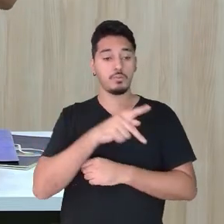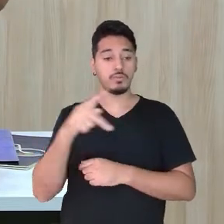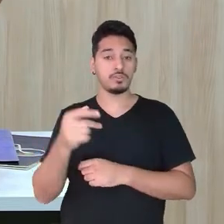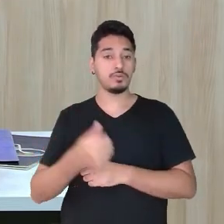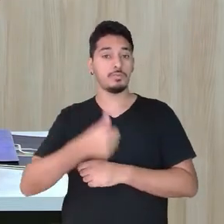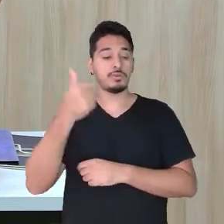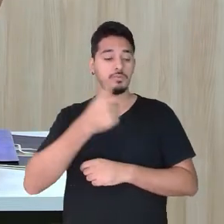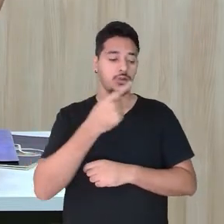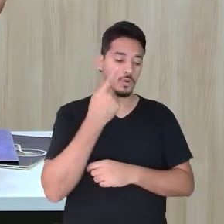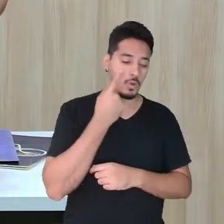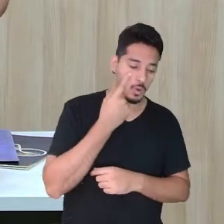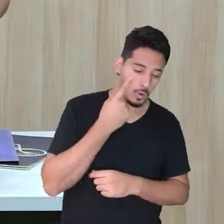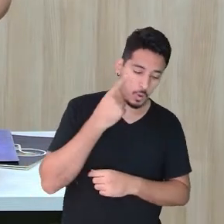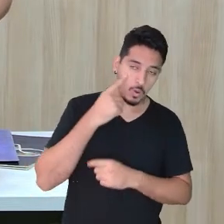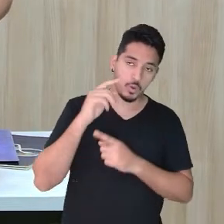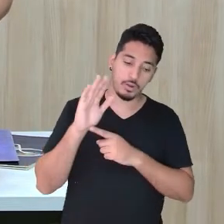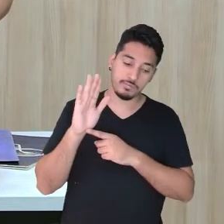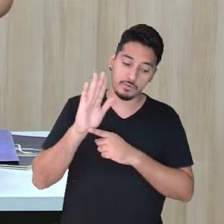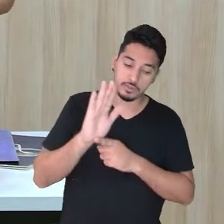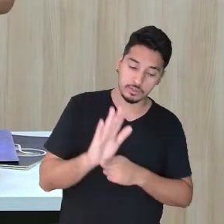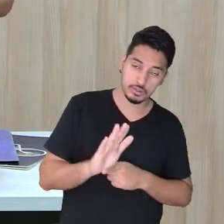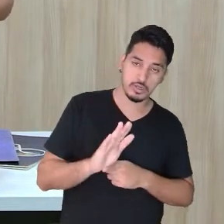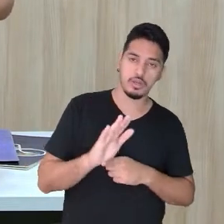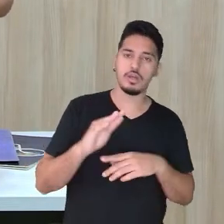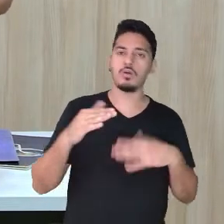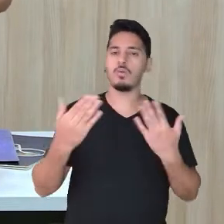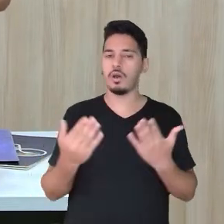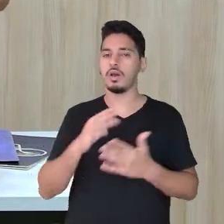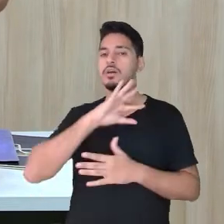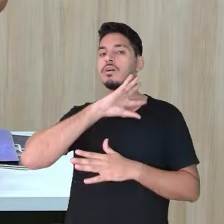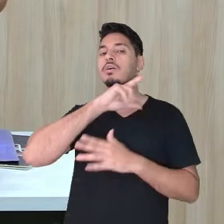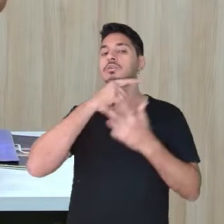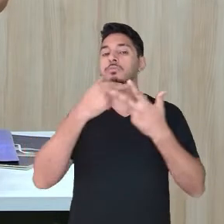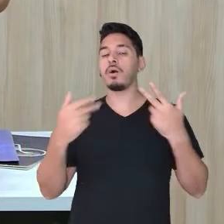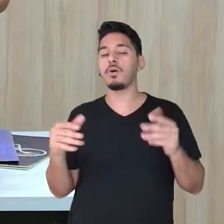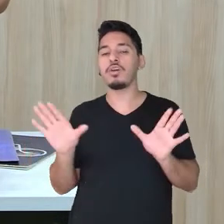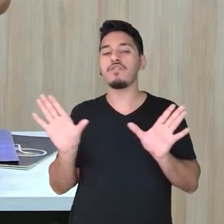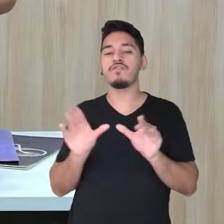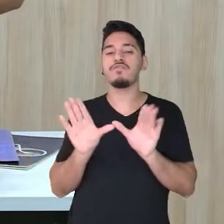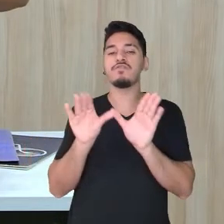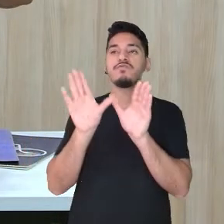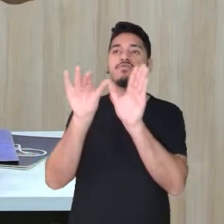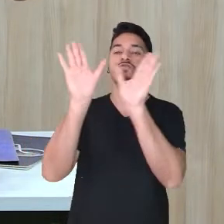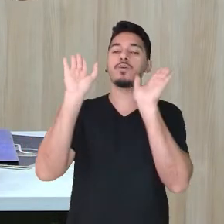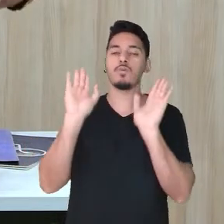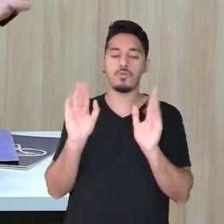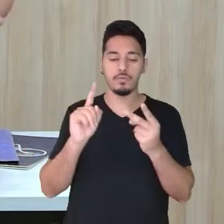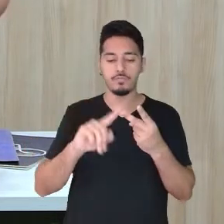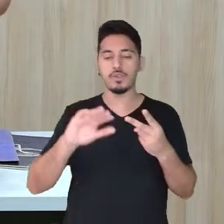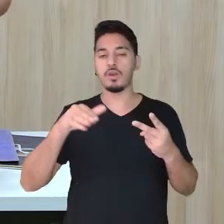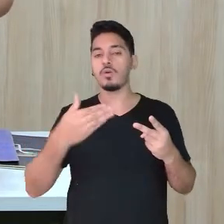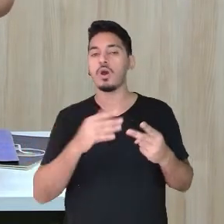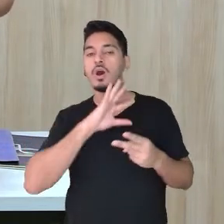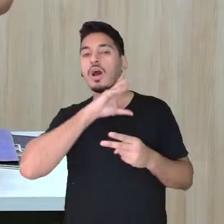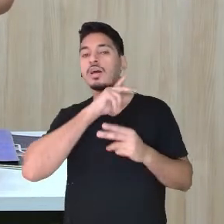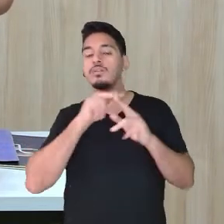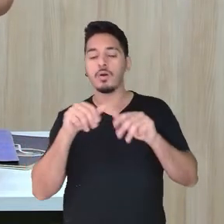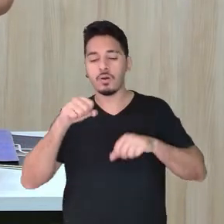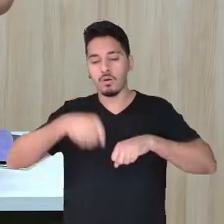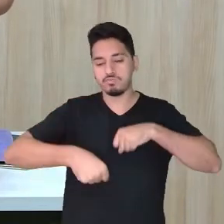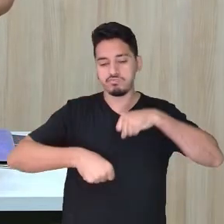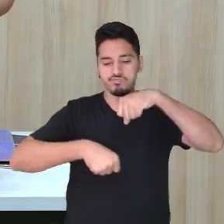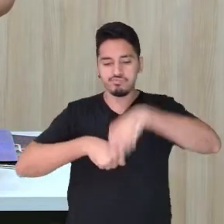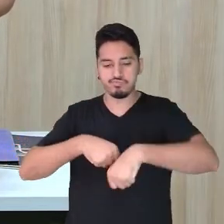primeiro colocar para ele quais são os animais que voam, quais são os animais que andam sobre a terra, quais